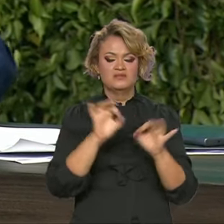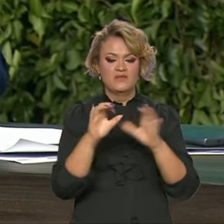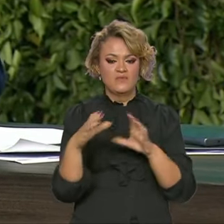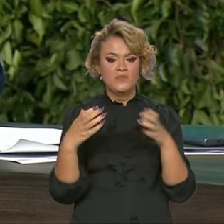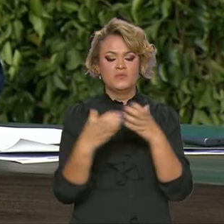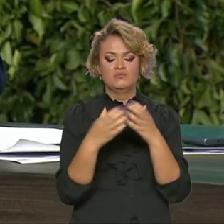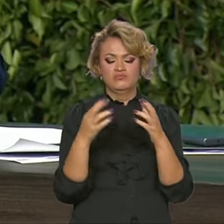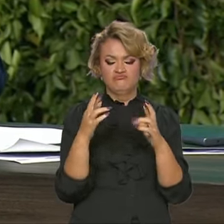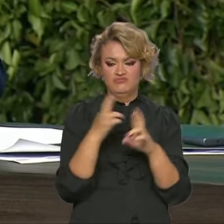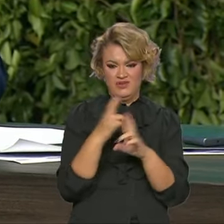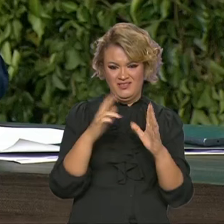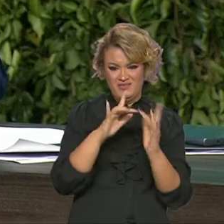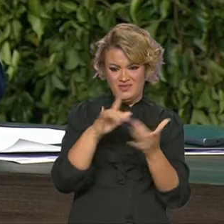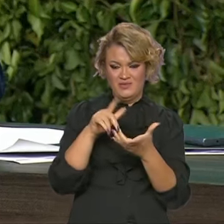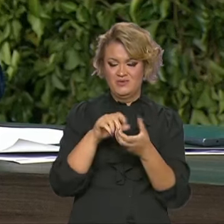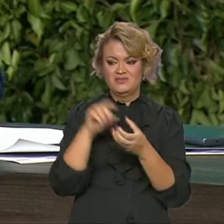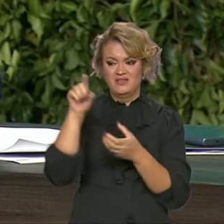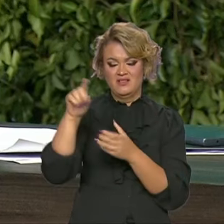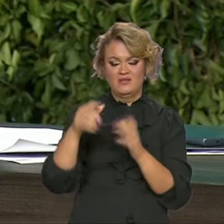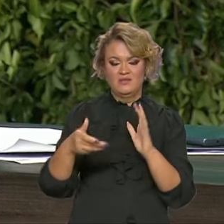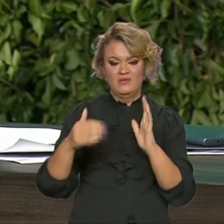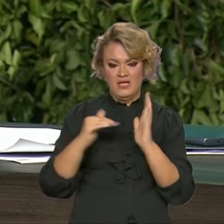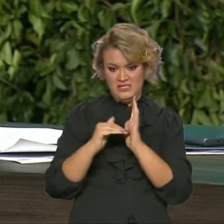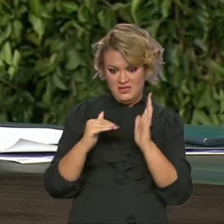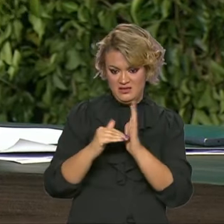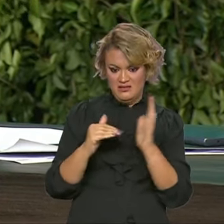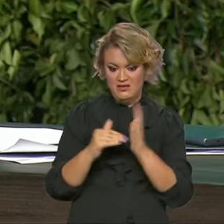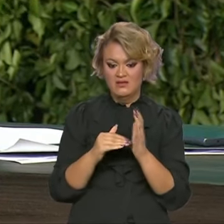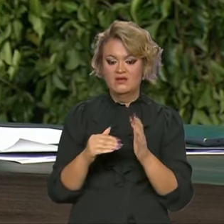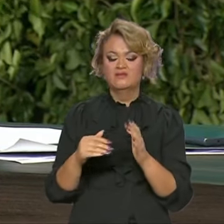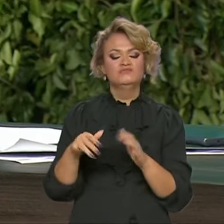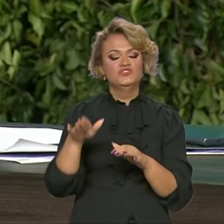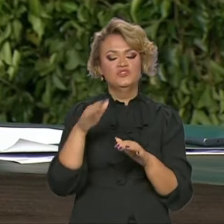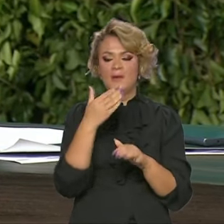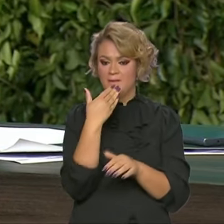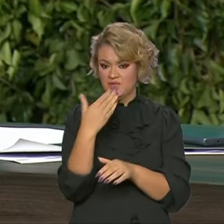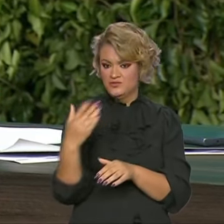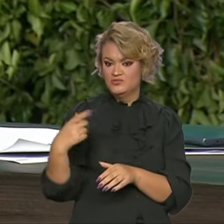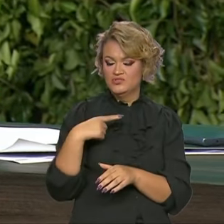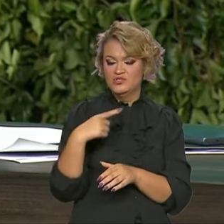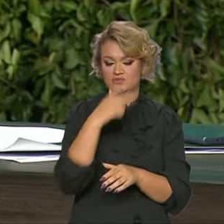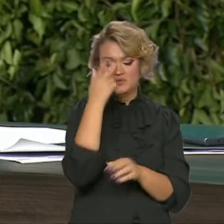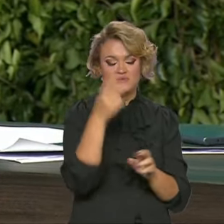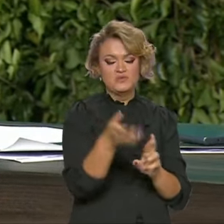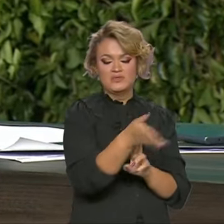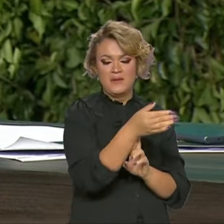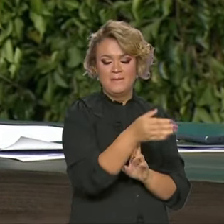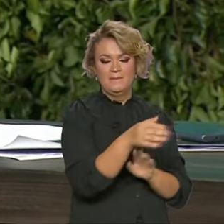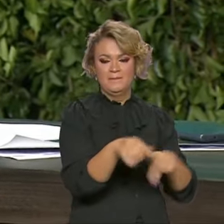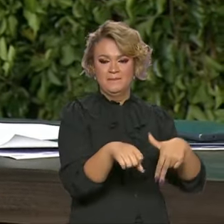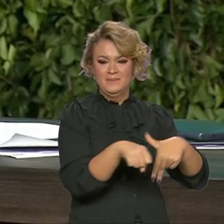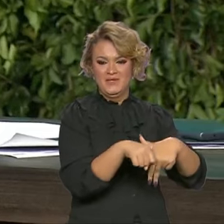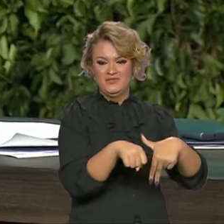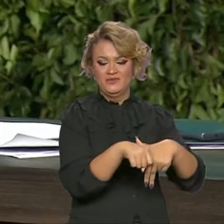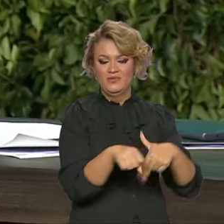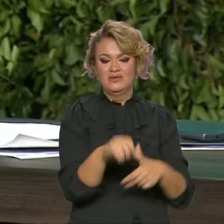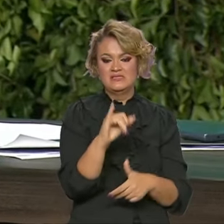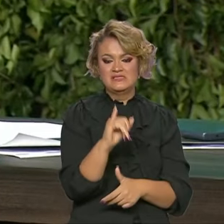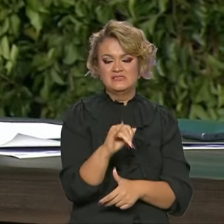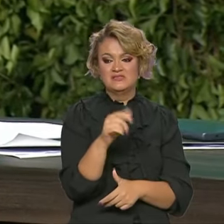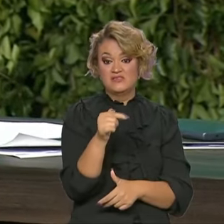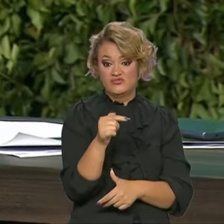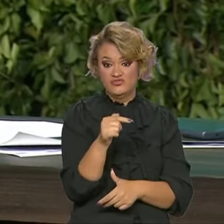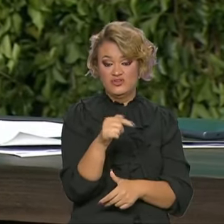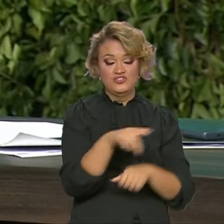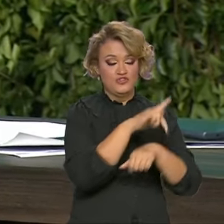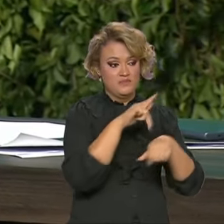Relações Exteriores no Senado, recebi a solicitação dos embaixadores, os 7,